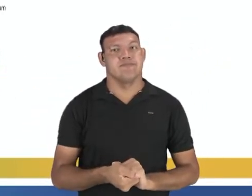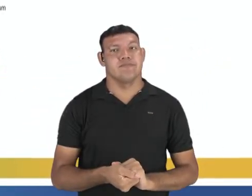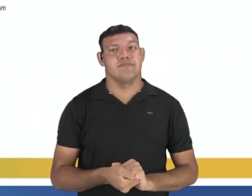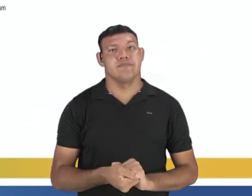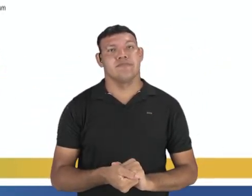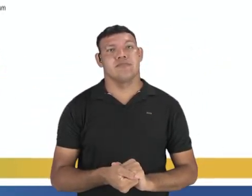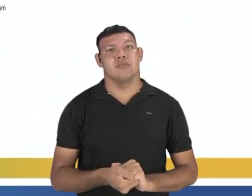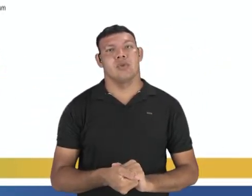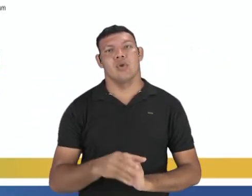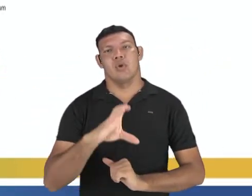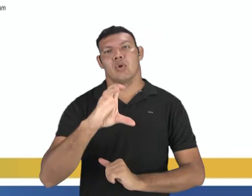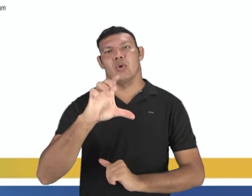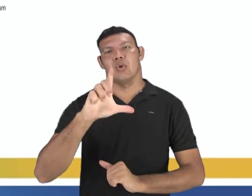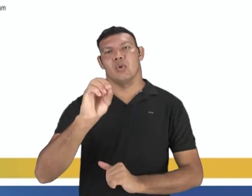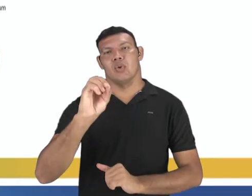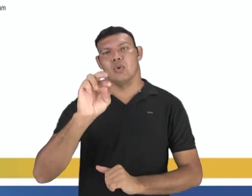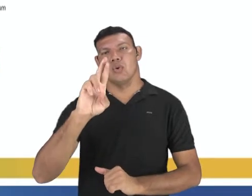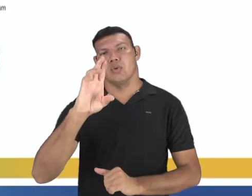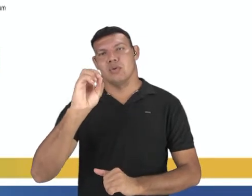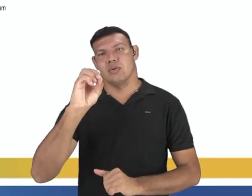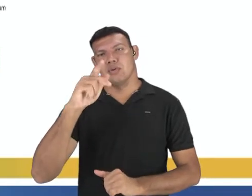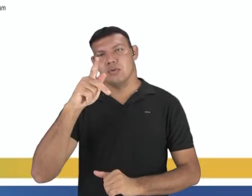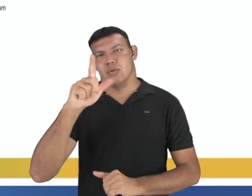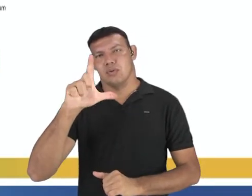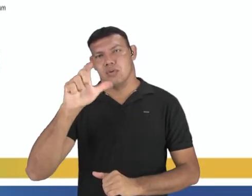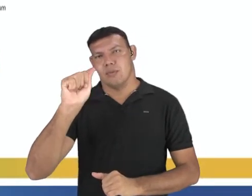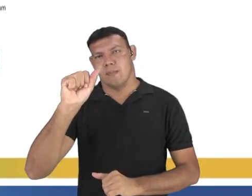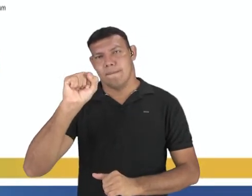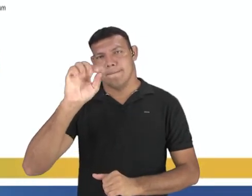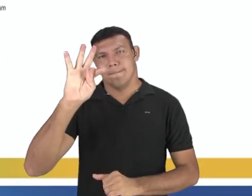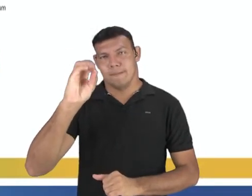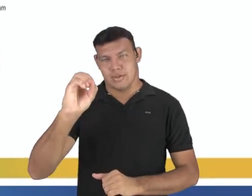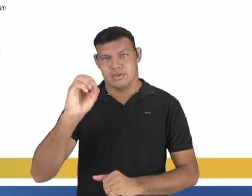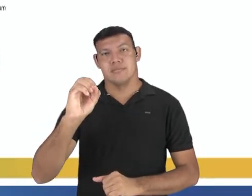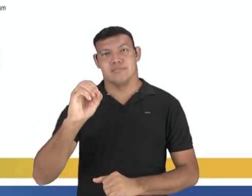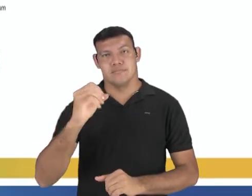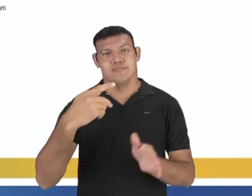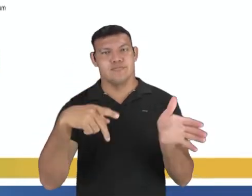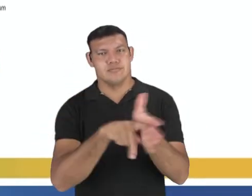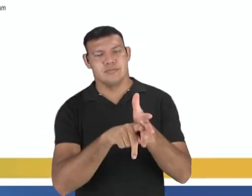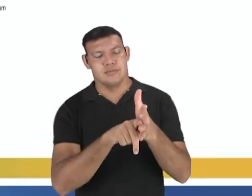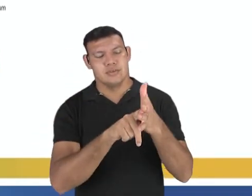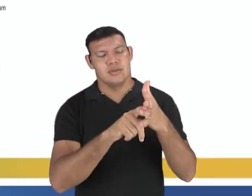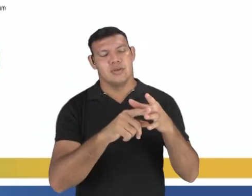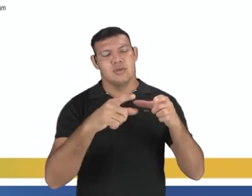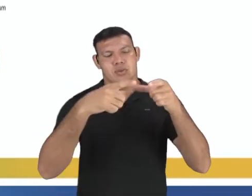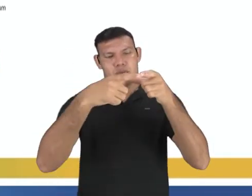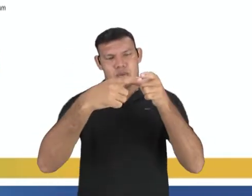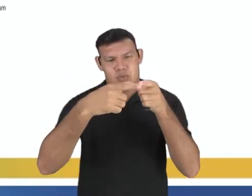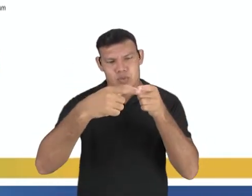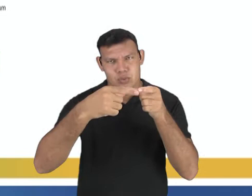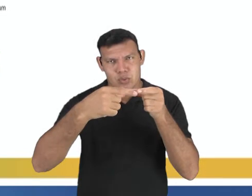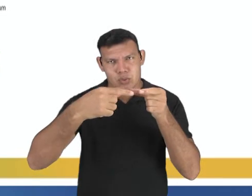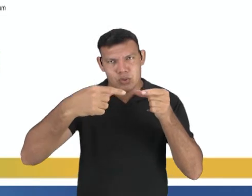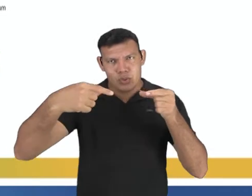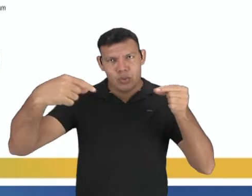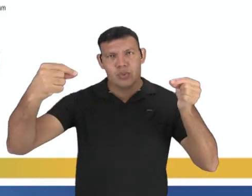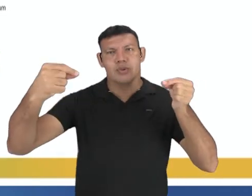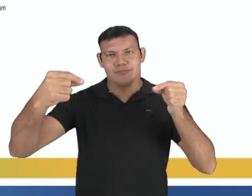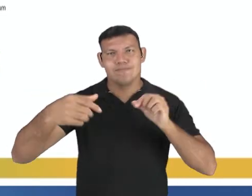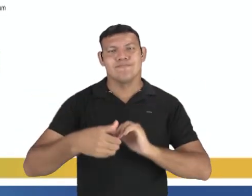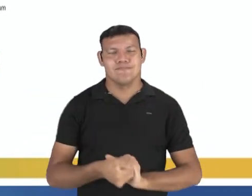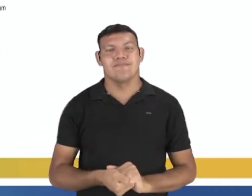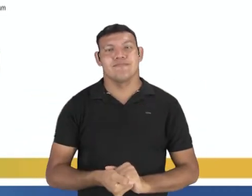plantas, elas acontecem nos cloroplastos, né? Os cloroplastos, eles se encontram na folha, lá na folhinha